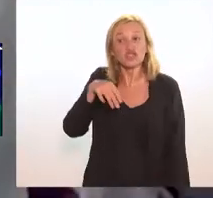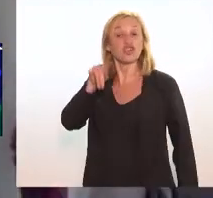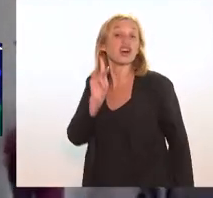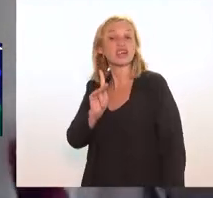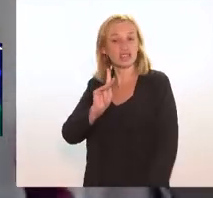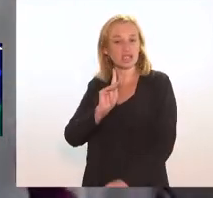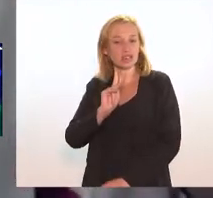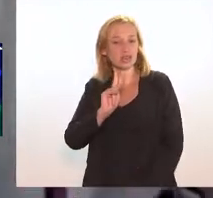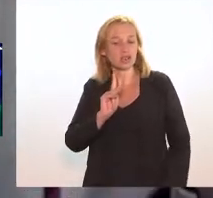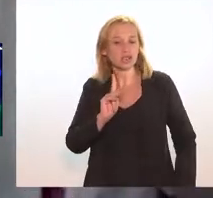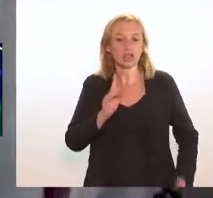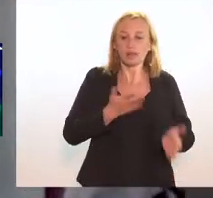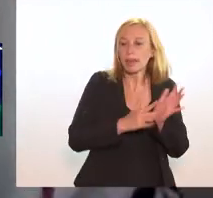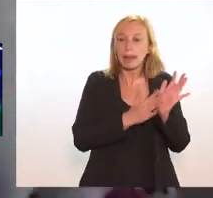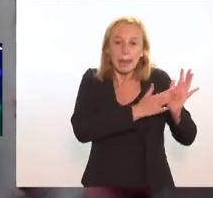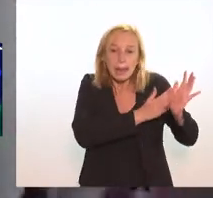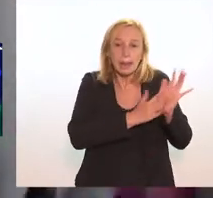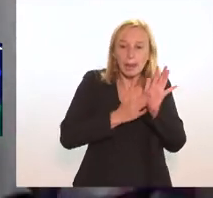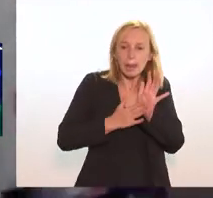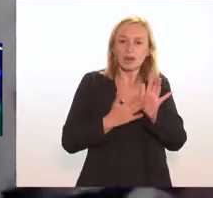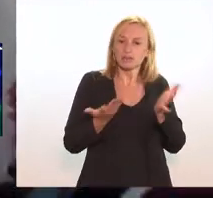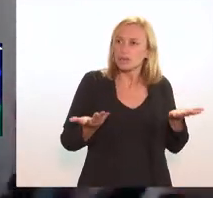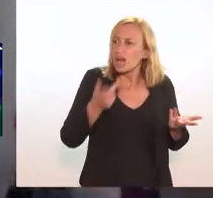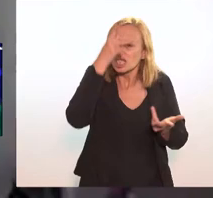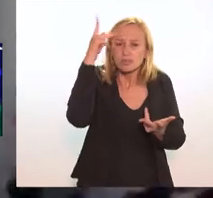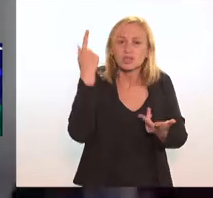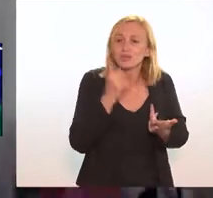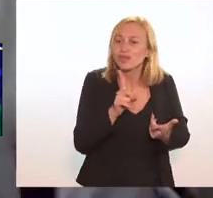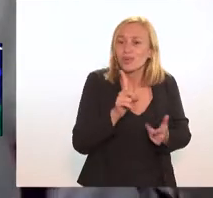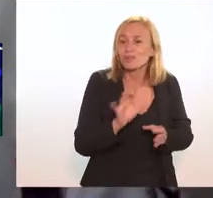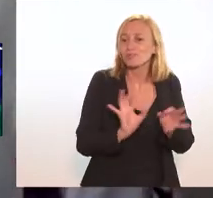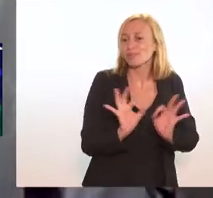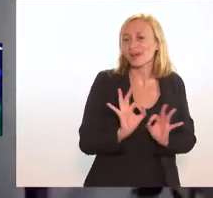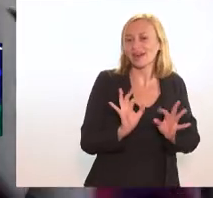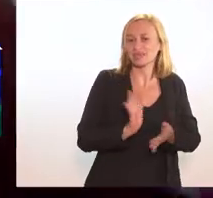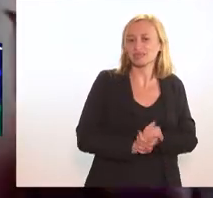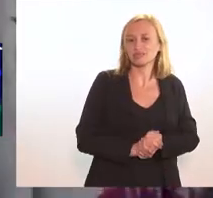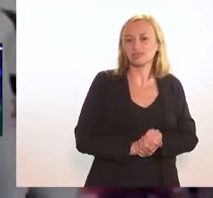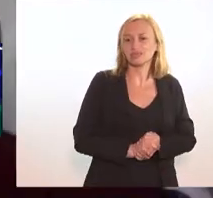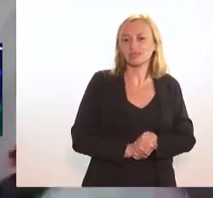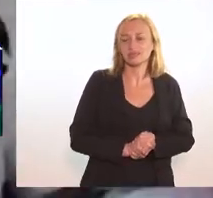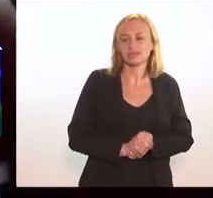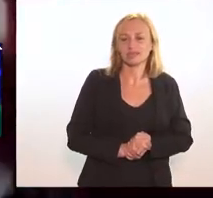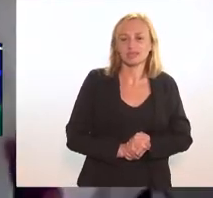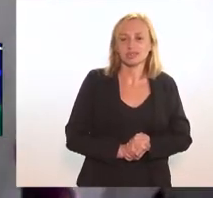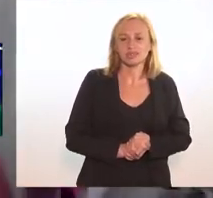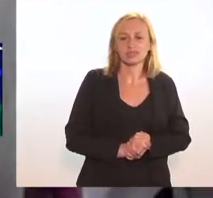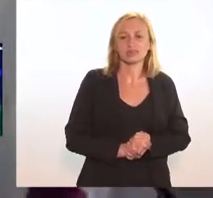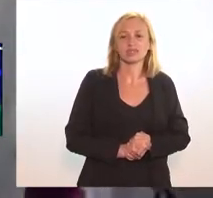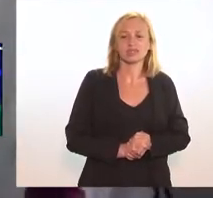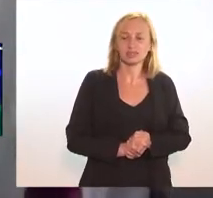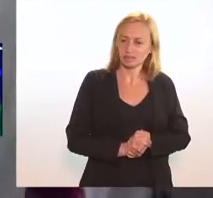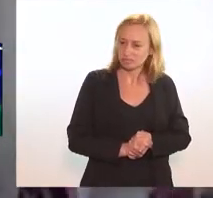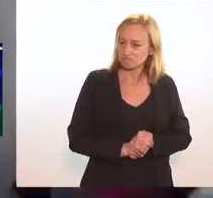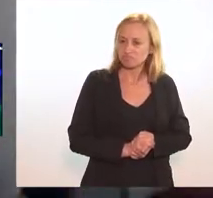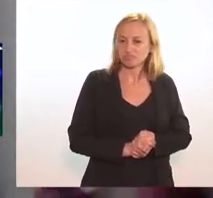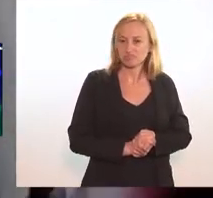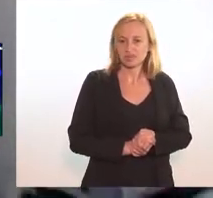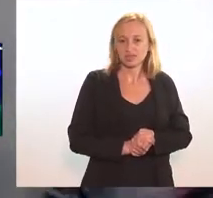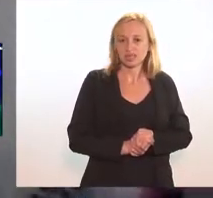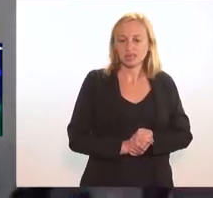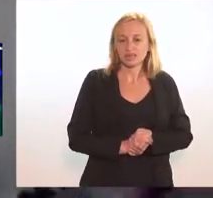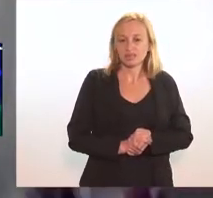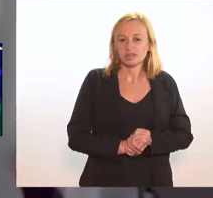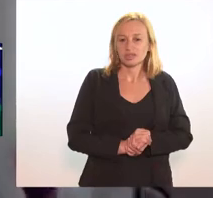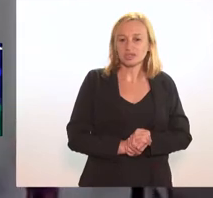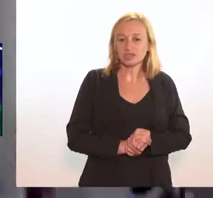conviver com roda de pagode? Porque as pessoas não estão preparadas, deputado Luiz Paulo. Deputado Bom Tempo, ele é uma coisa, não estão. Elas estão achando que